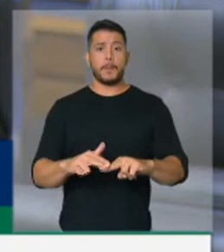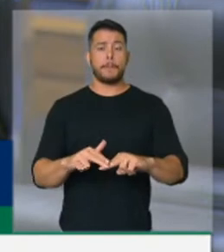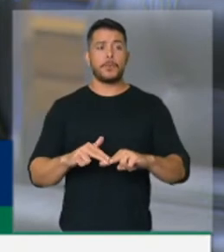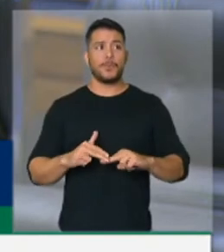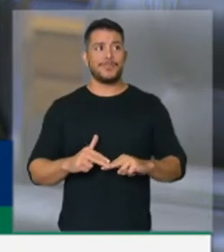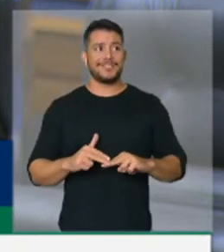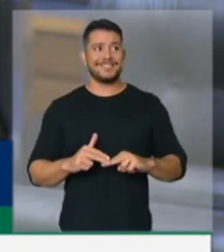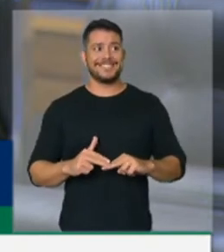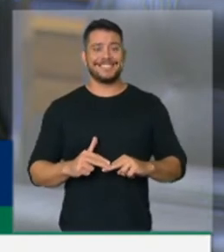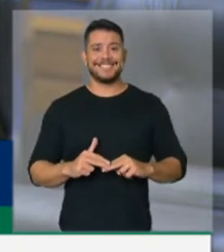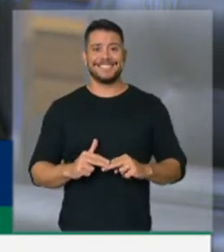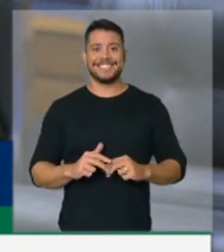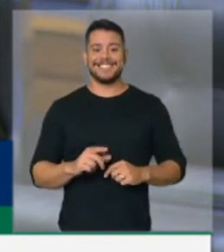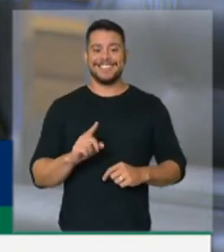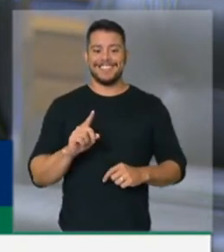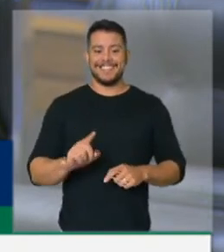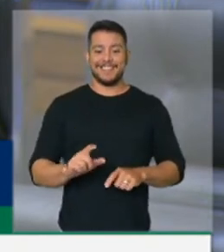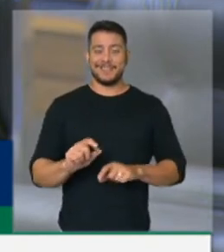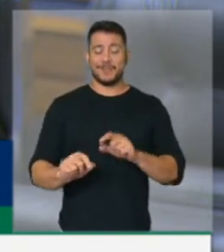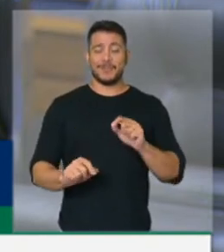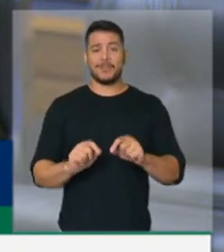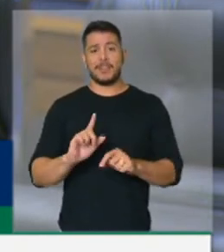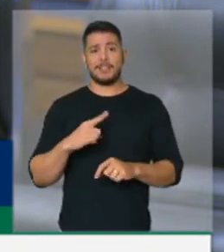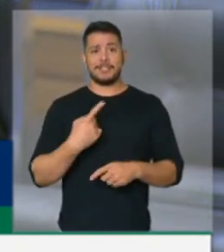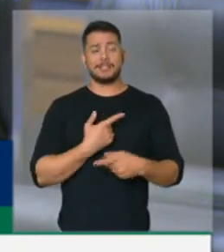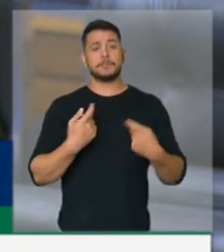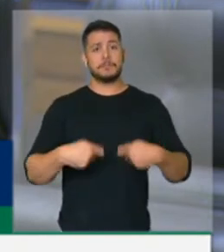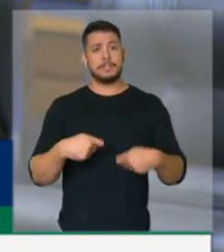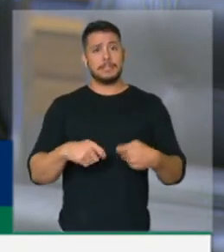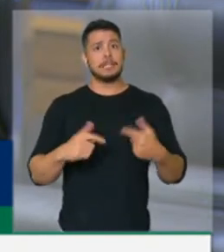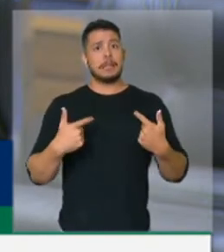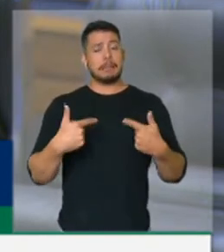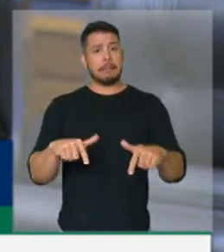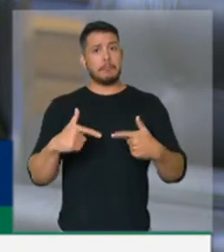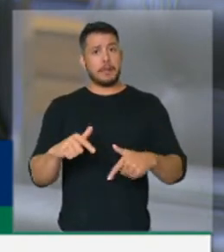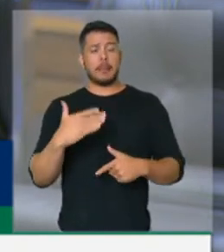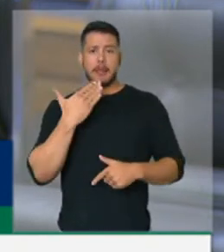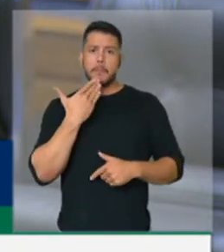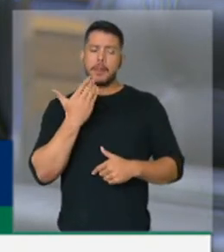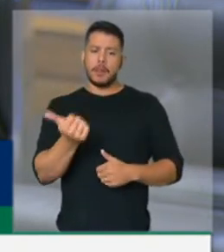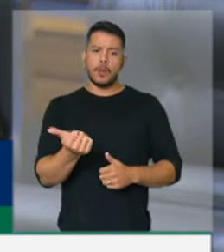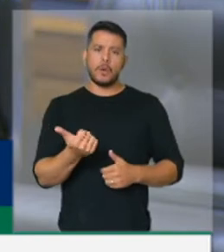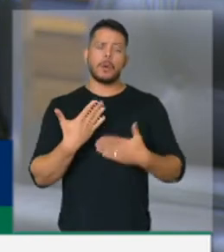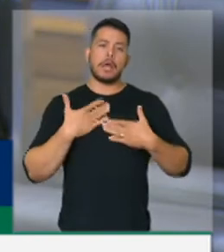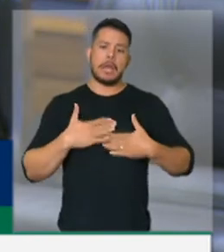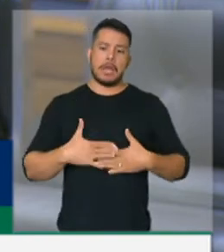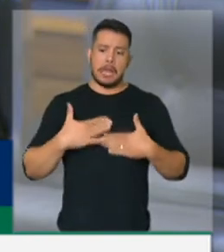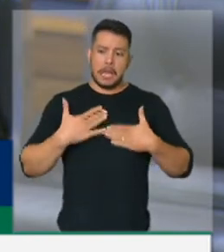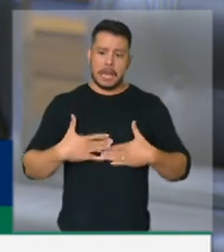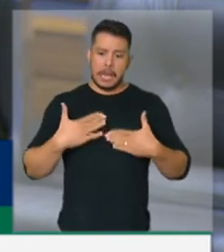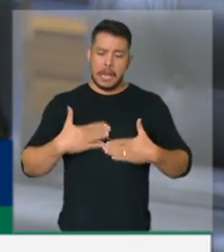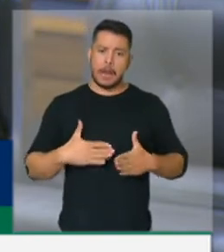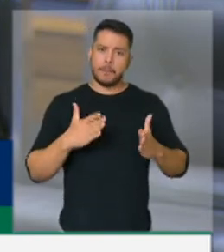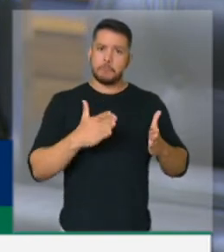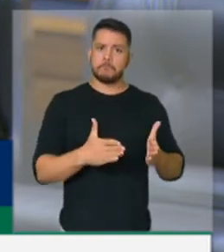na Zona Franca de Manaus. Então, vamos trabalhar de maneira com parcimônia, de maneira gradativa.